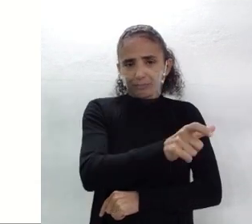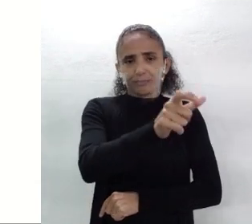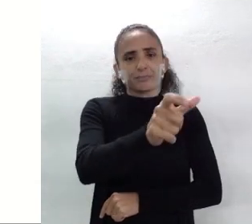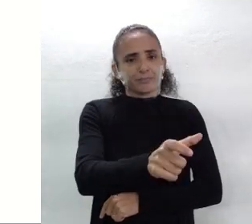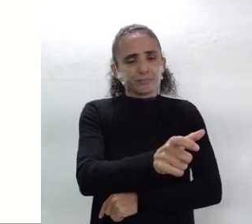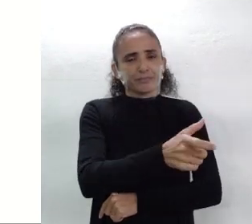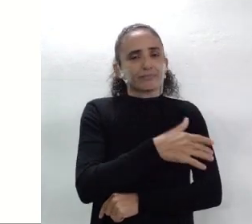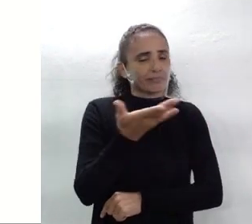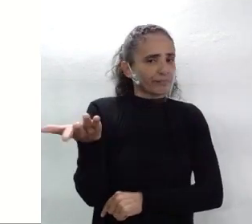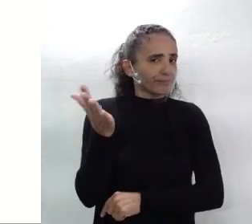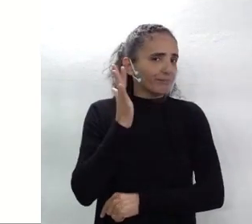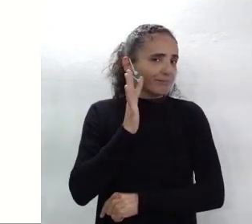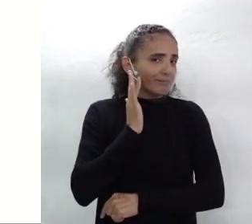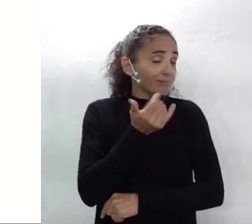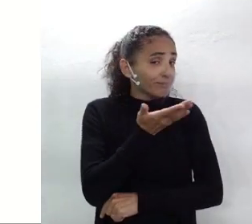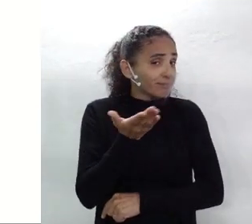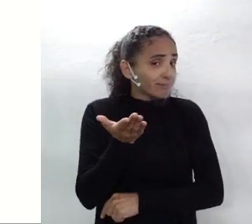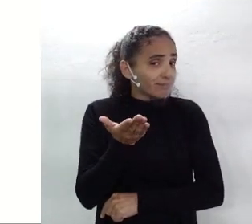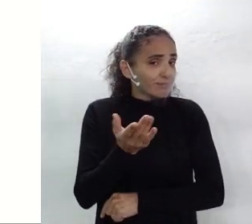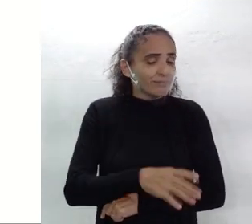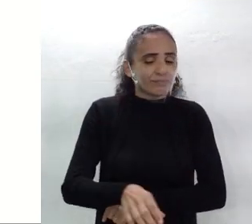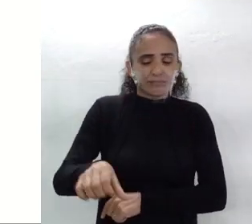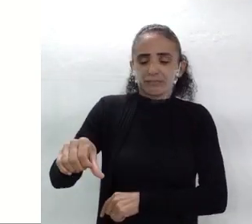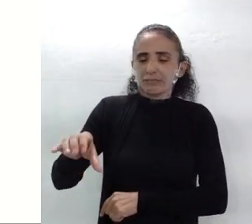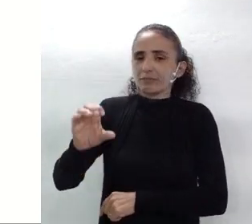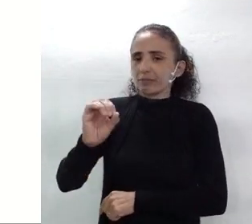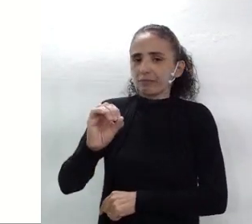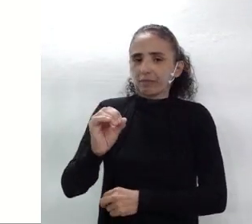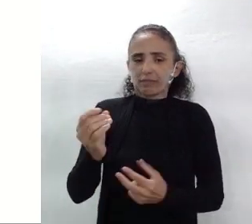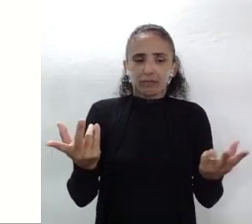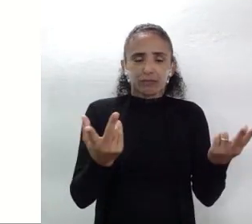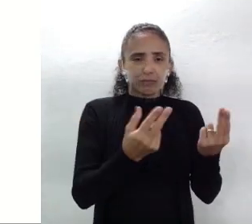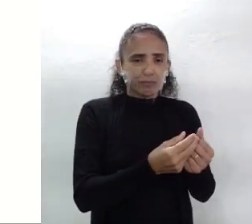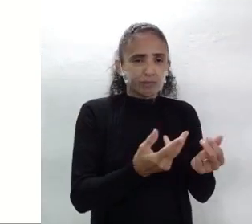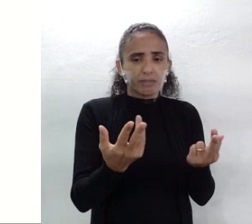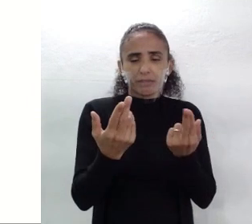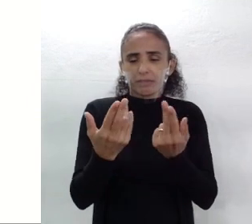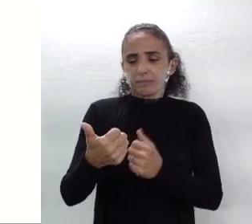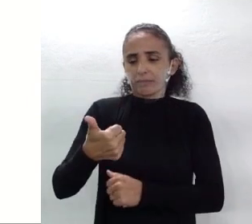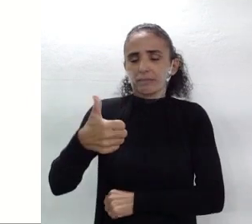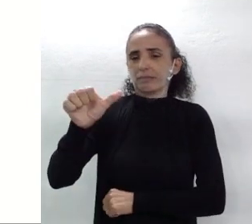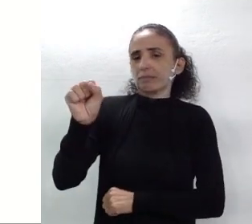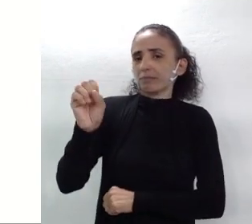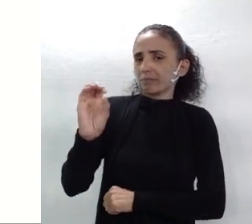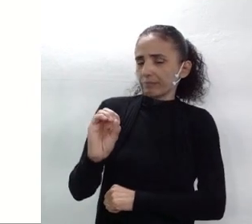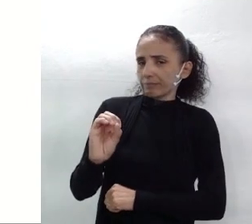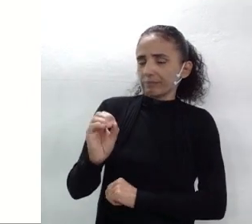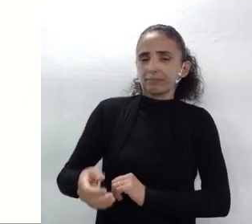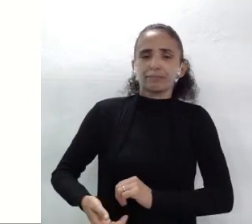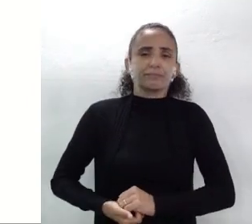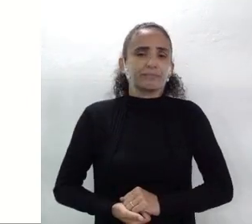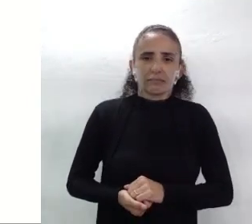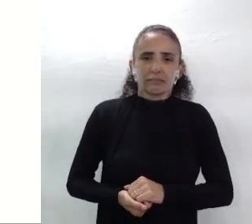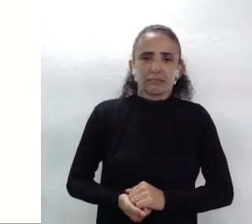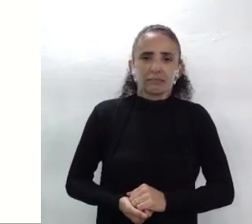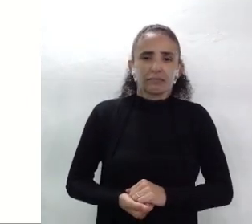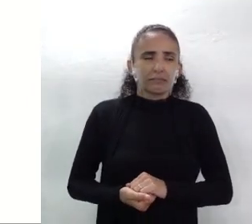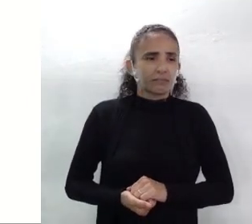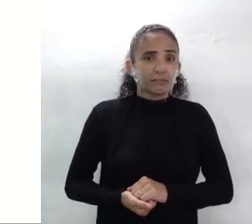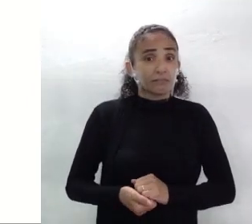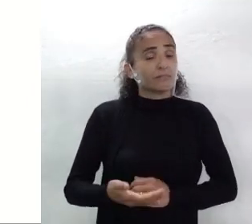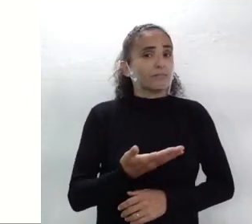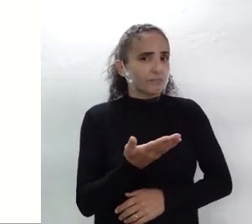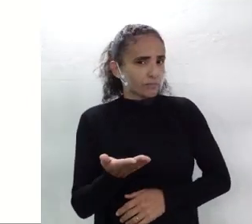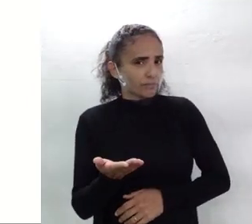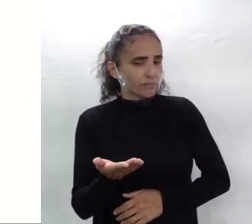e 90 para outro. Beleza? Então, ó, 90 e 90, que vai ser igual a 180. Vamos